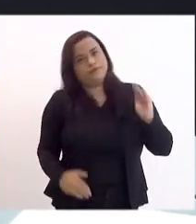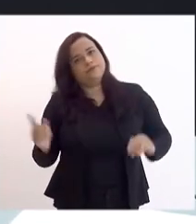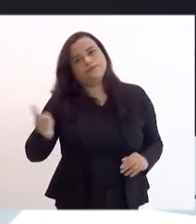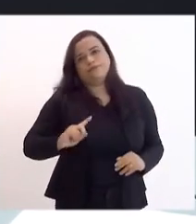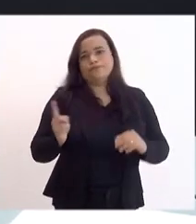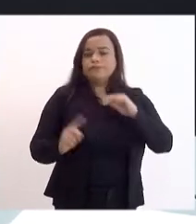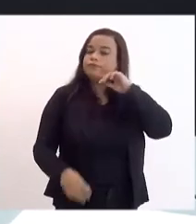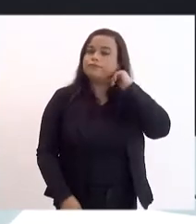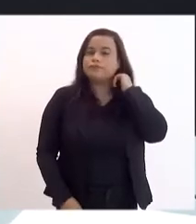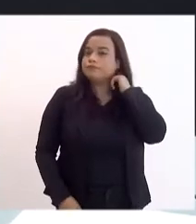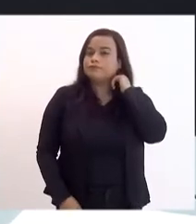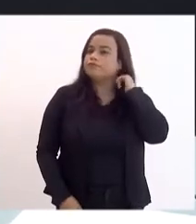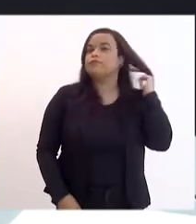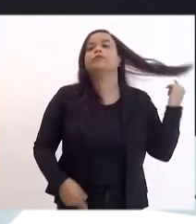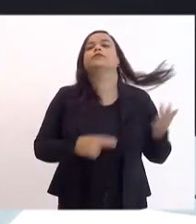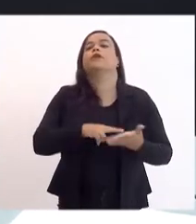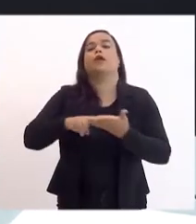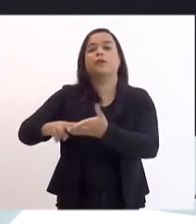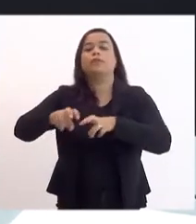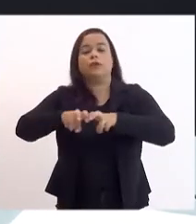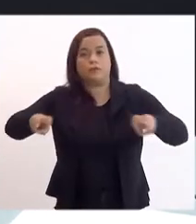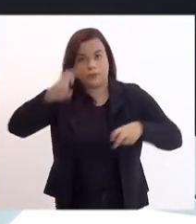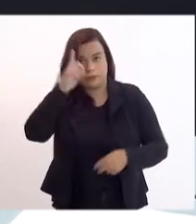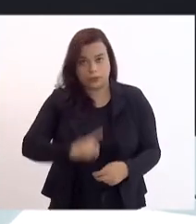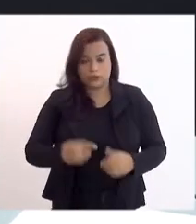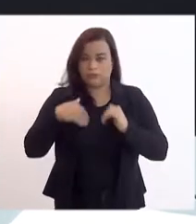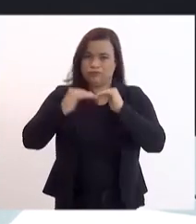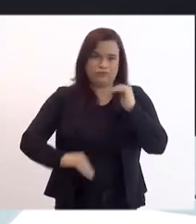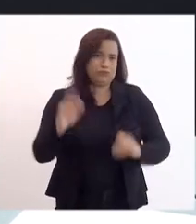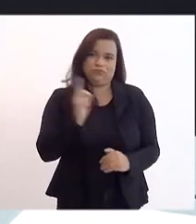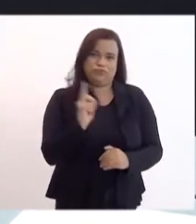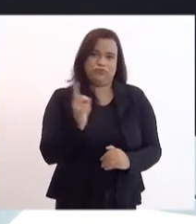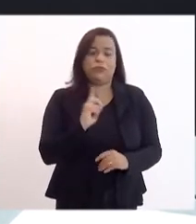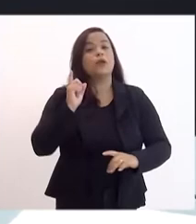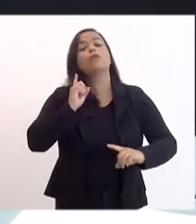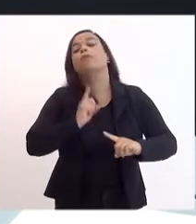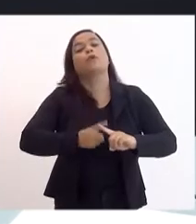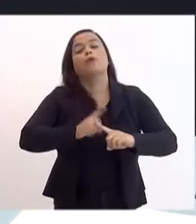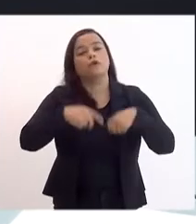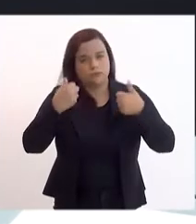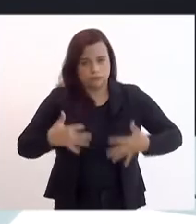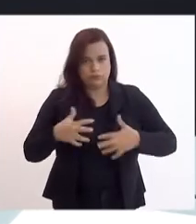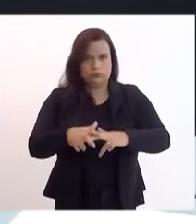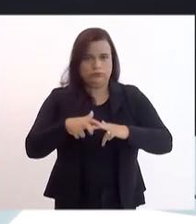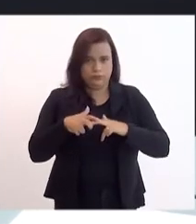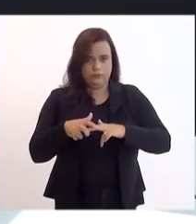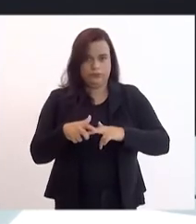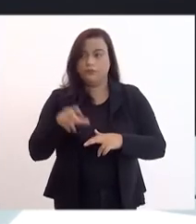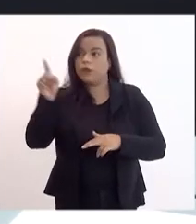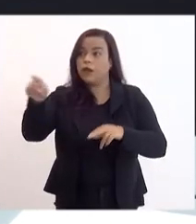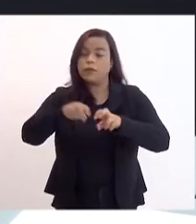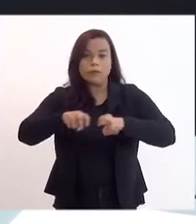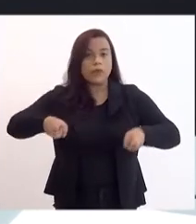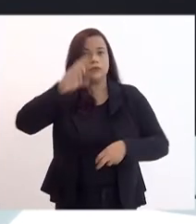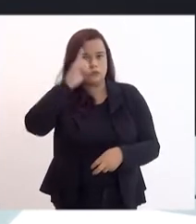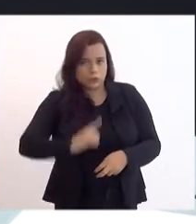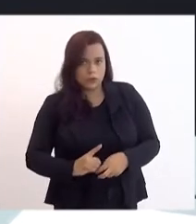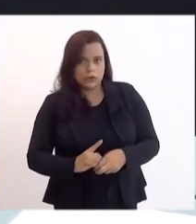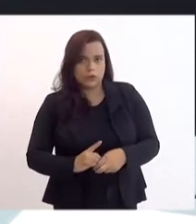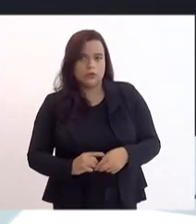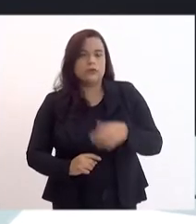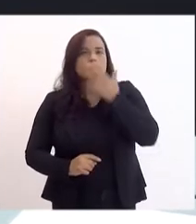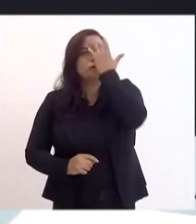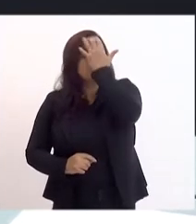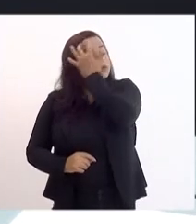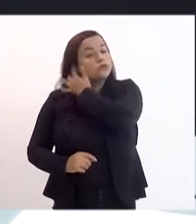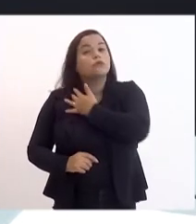de encaminhar a mesa diretora. Por quê? Porque a mesa diretora, ela